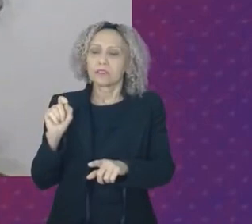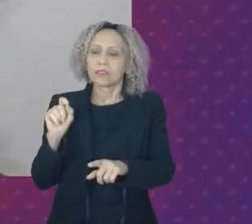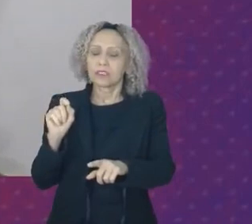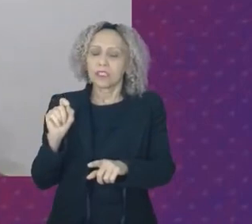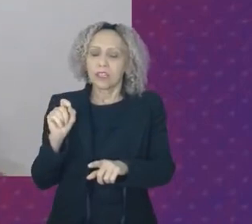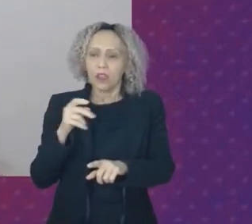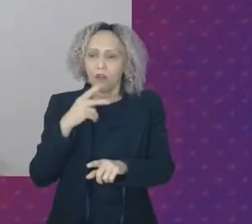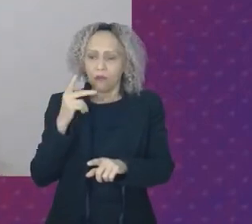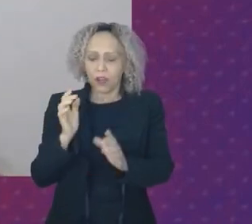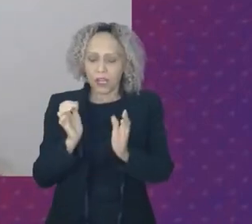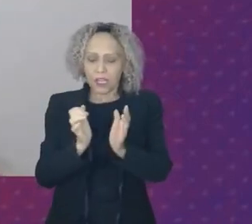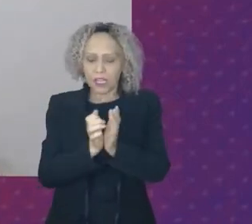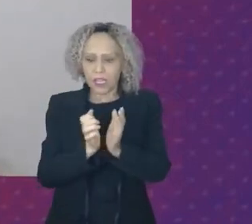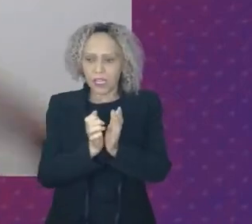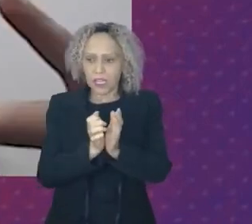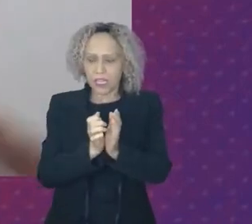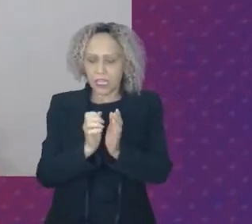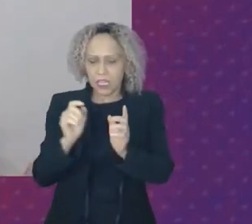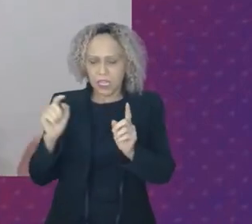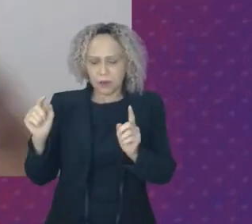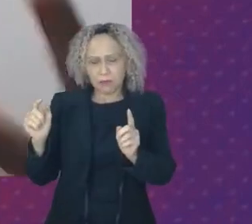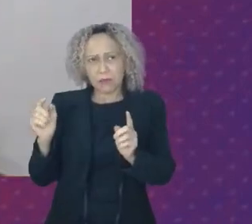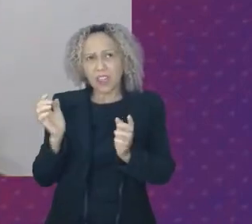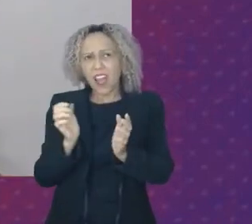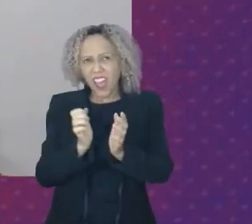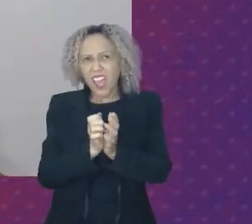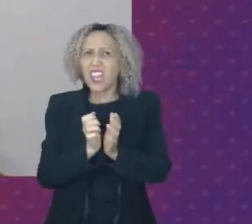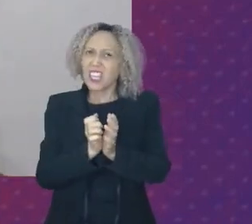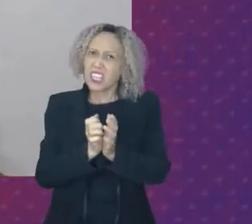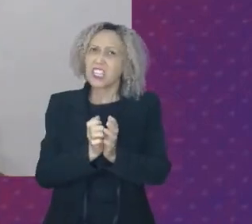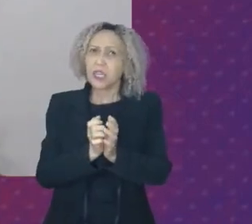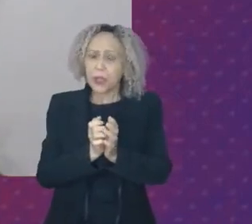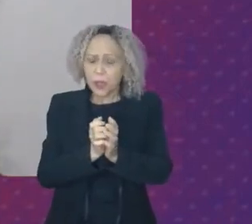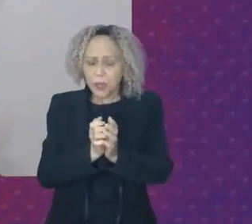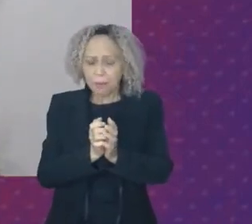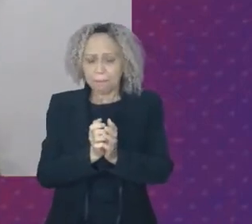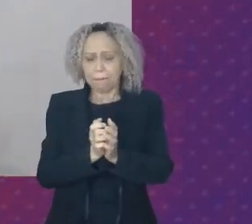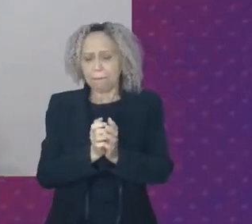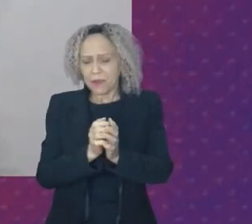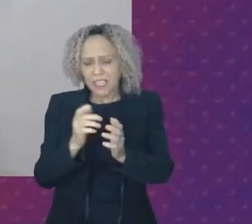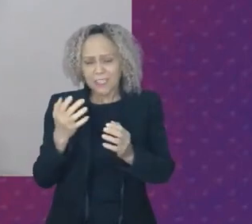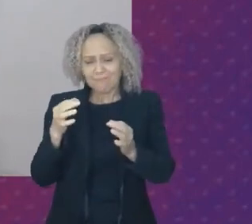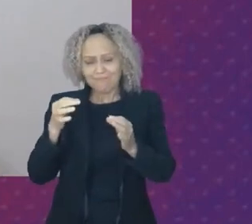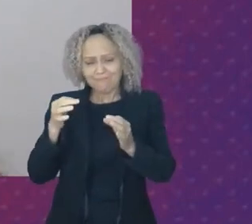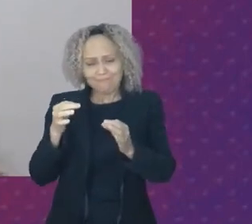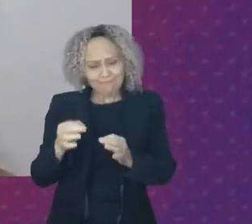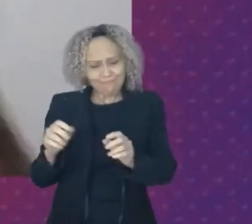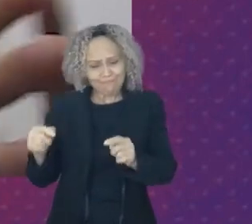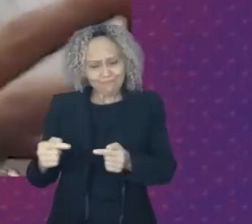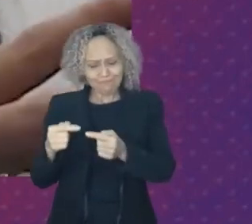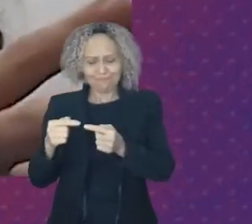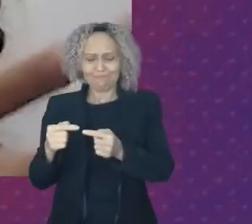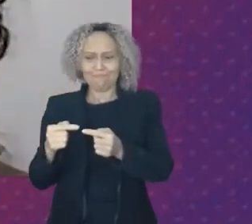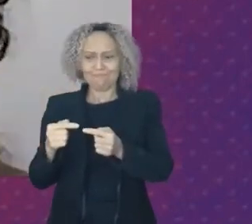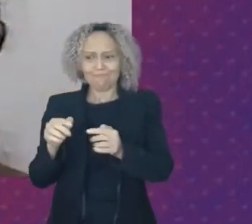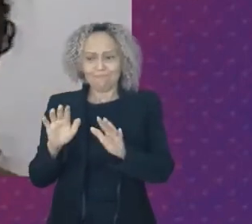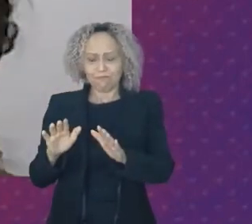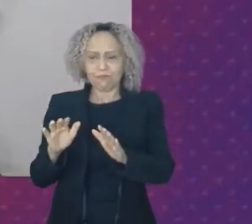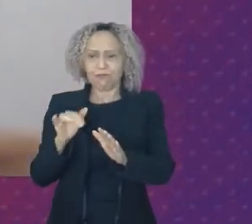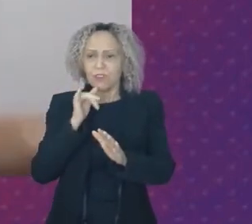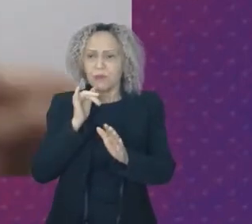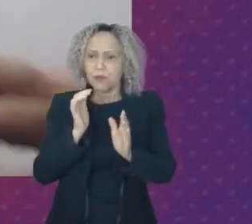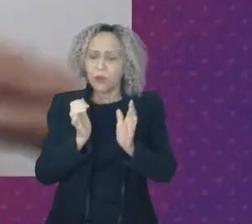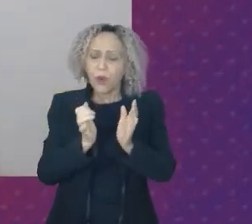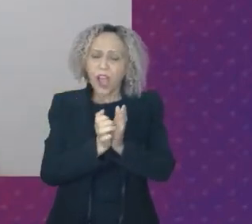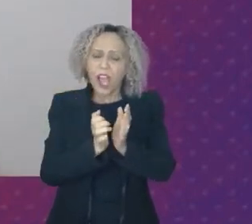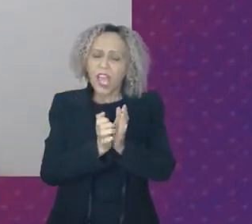da equipe ideal e falei da equipe real, mas eu não disse exatamente o que isso significaria, mas na equipe ideal,